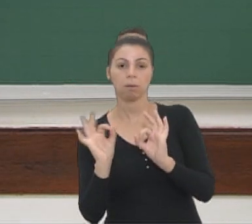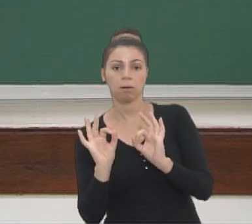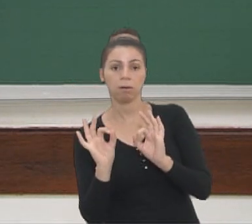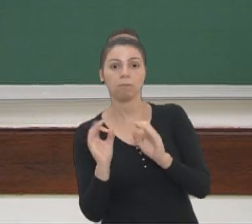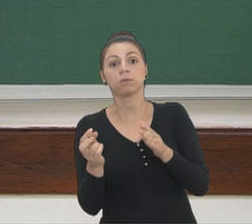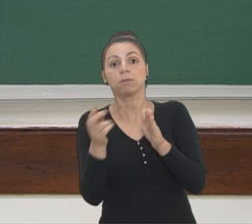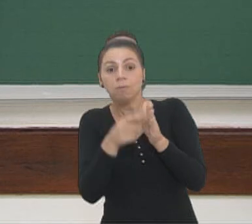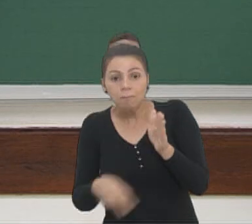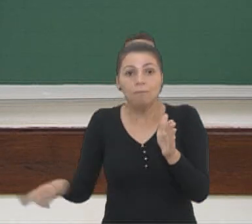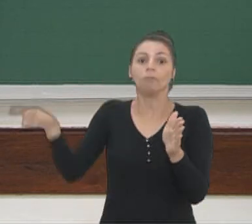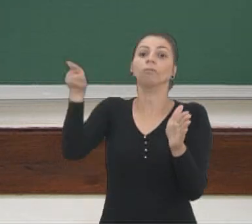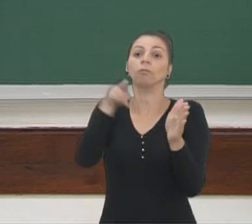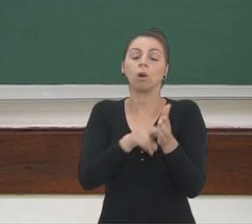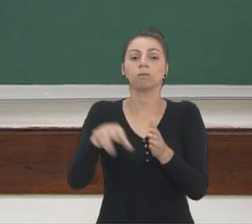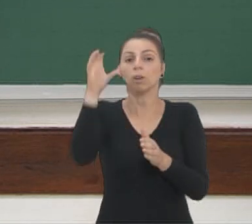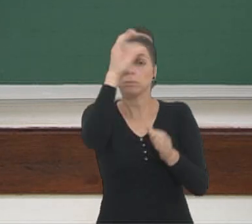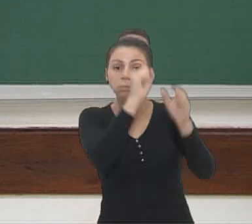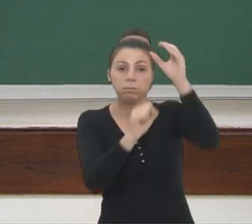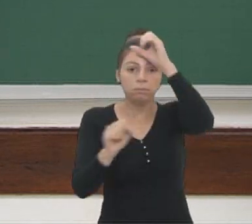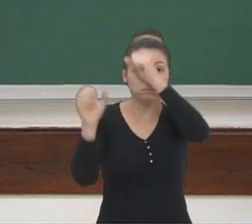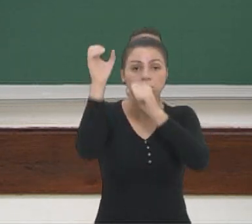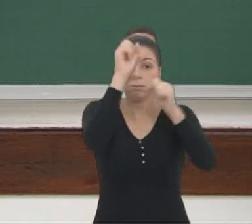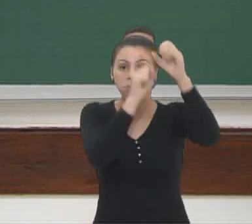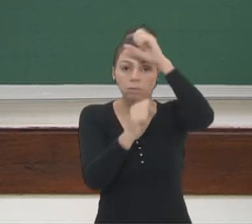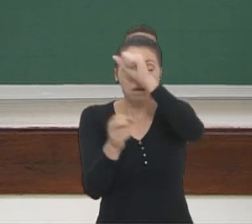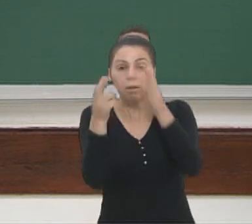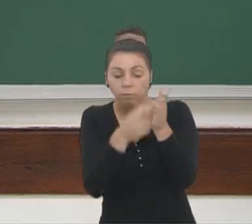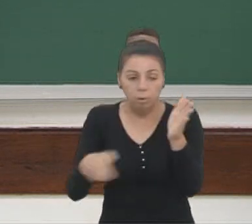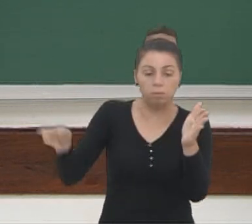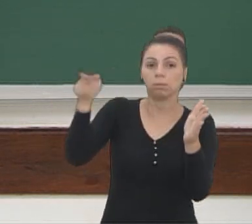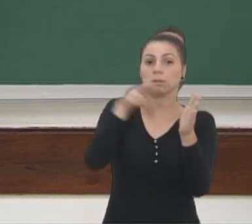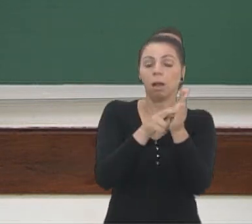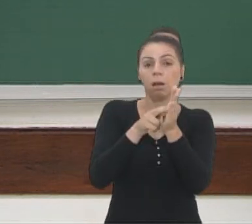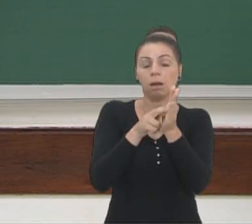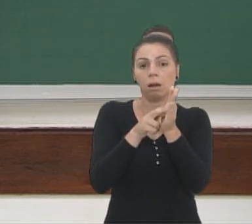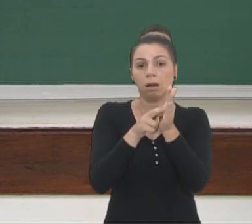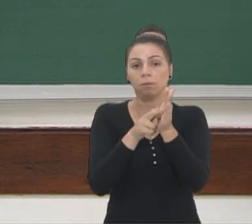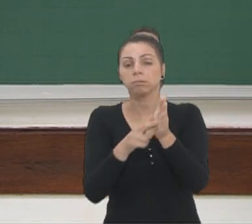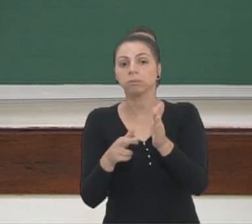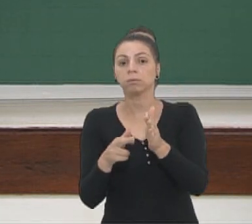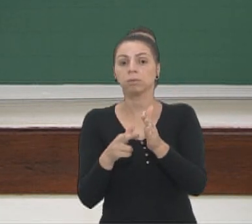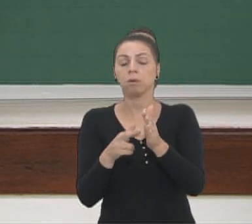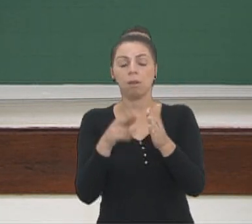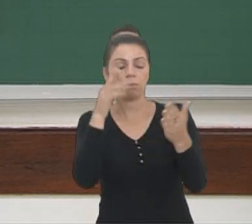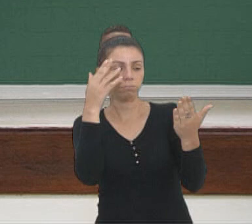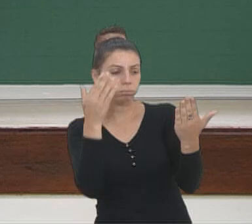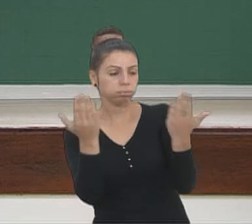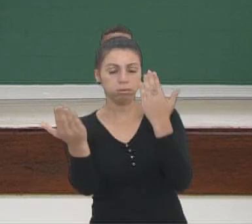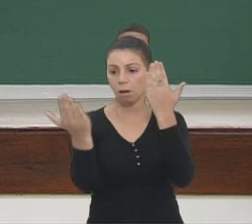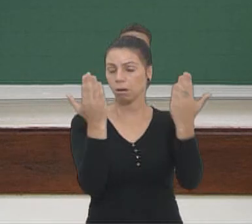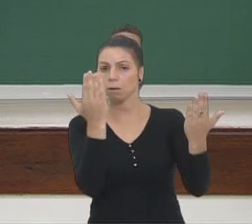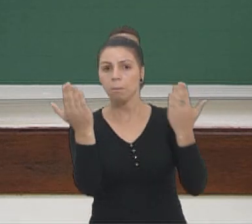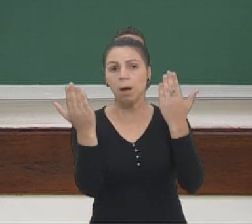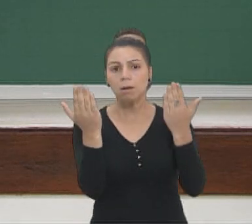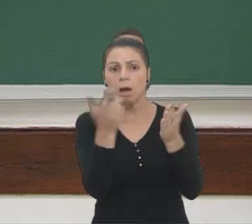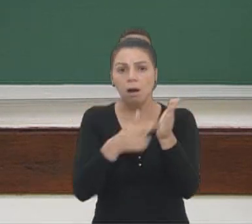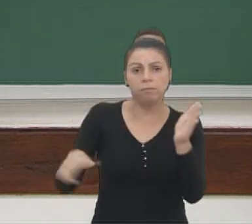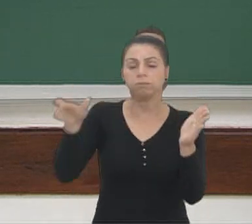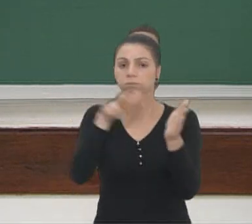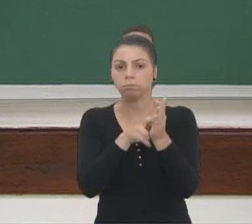retoma conteúdo e vai aprendendo. Aprender é isso. Retomar, desenvolver, voltar, revisar, tá certo? Então vamos